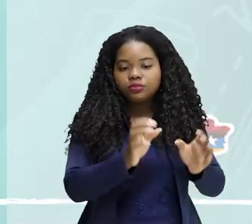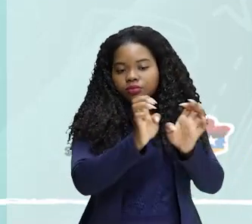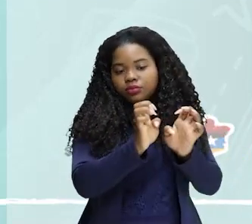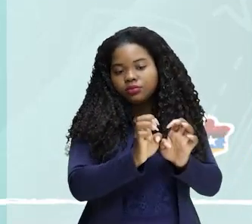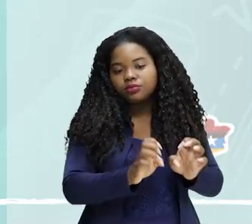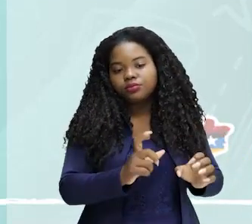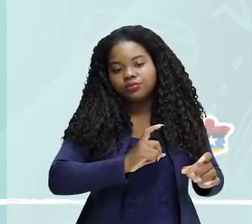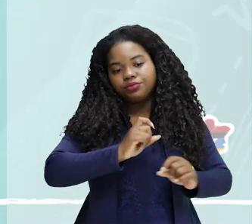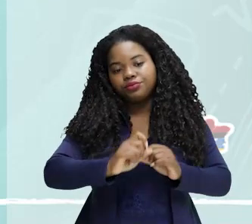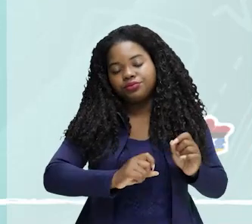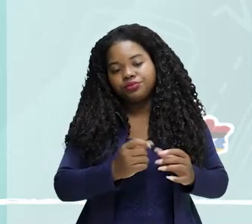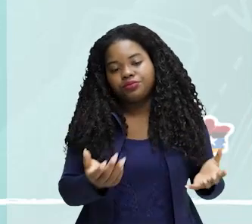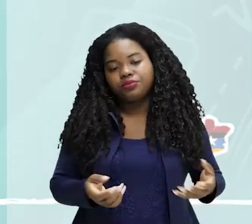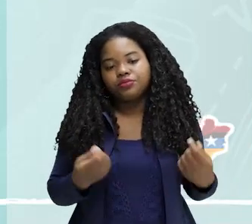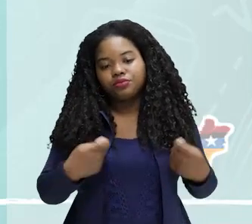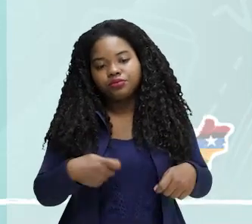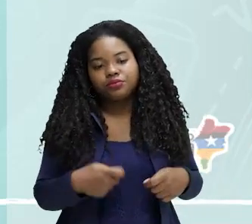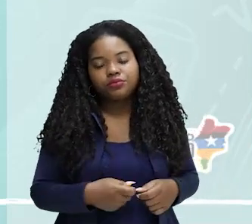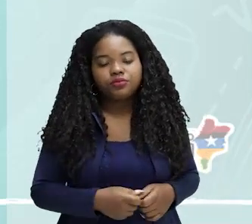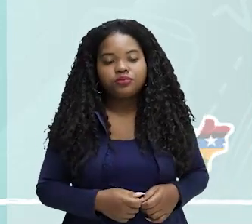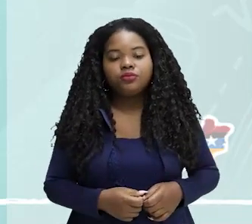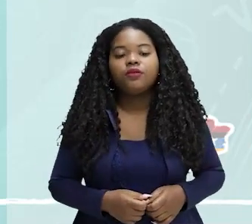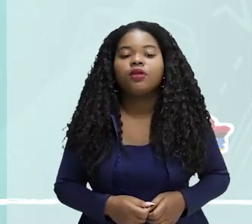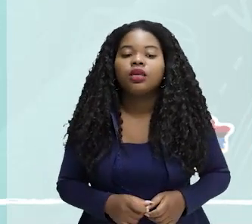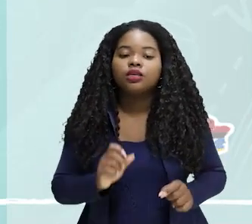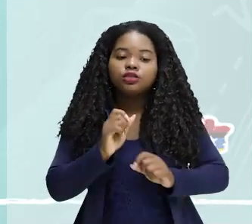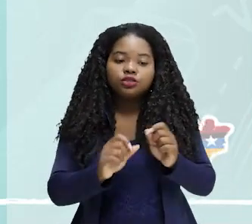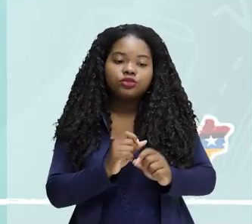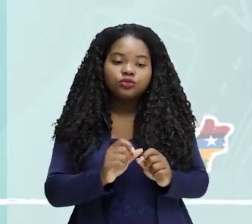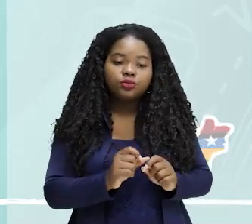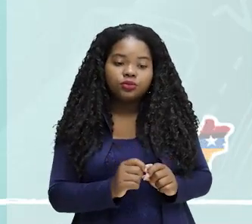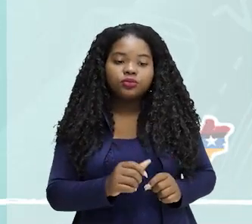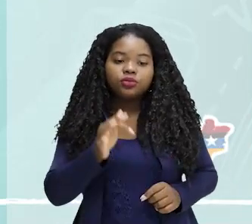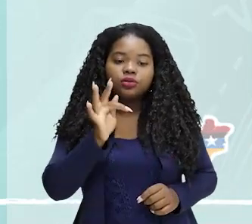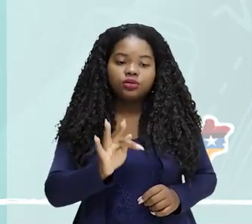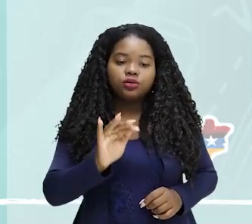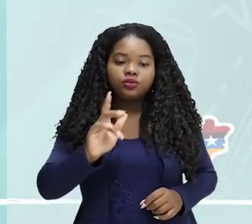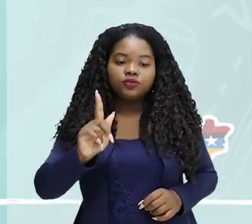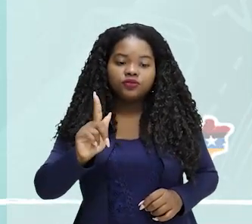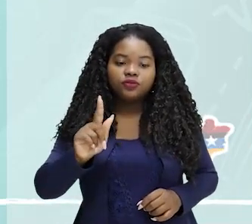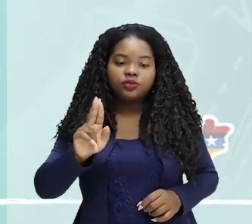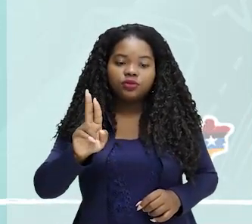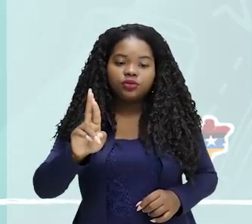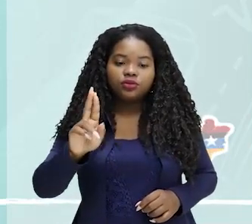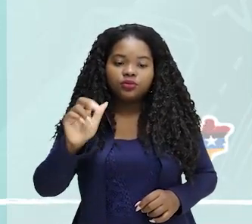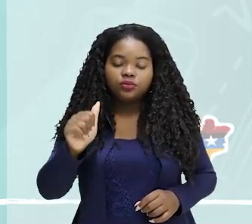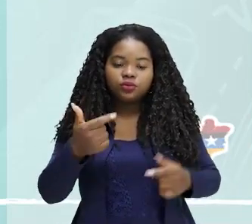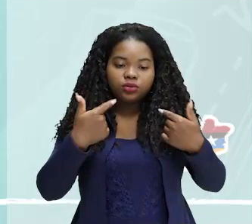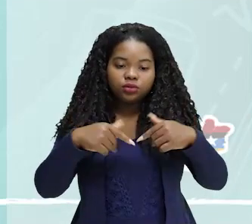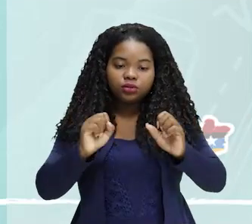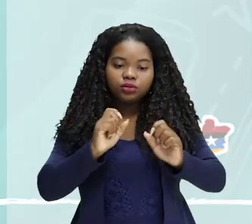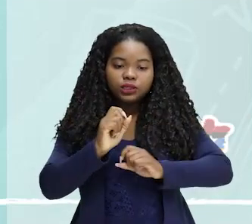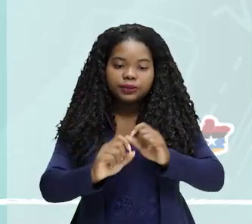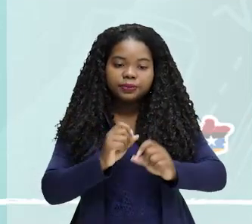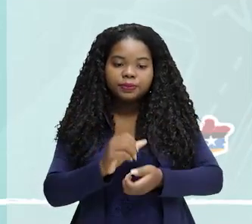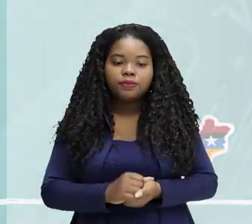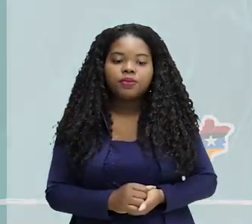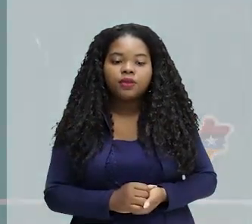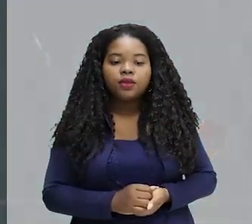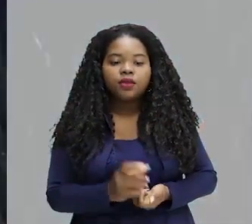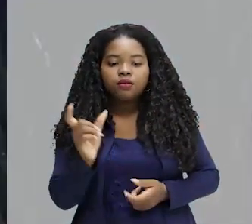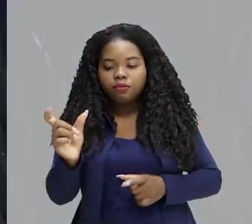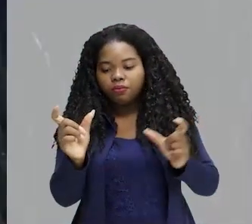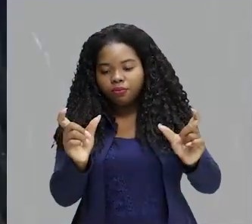tem uma necessidade. E sobre as figuras de linguagem, a gente destaca o seguinte: as figuras de linguagem é quando você usa